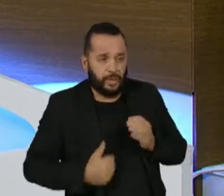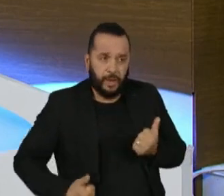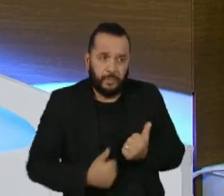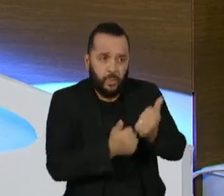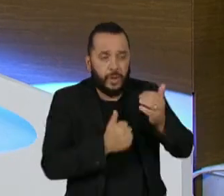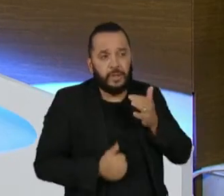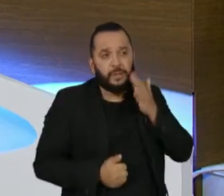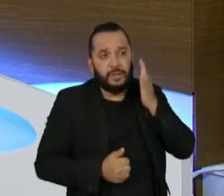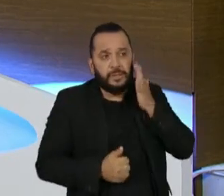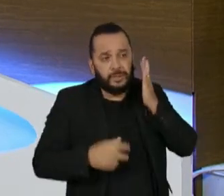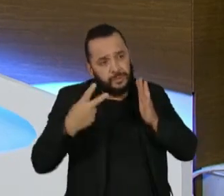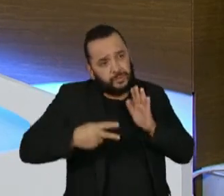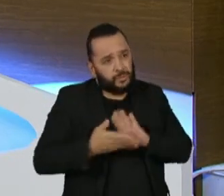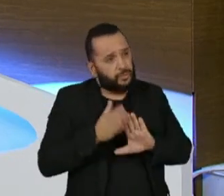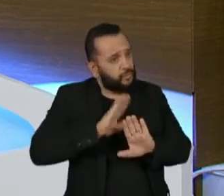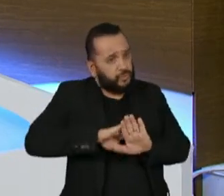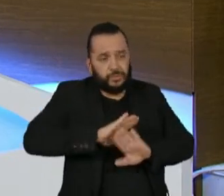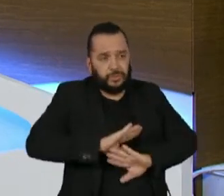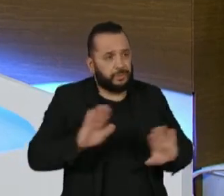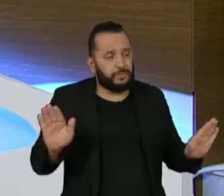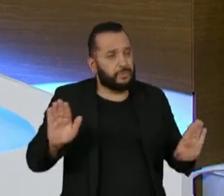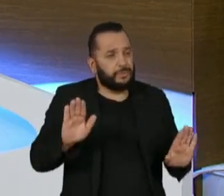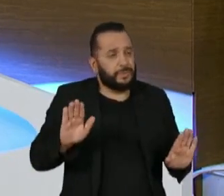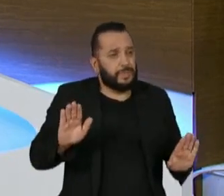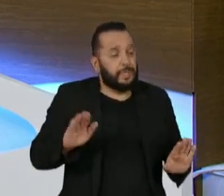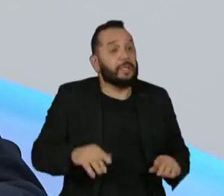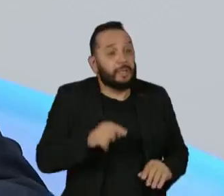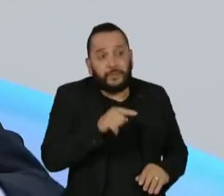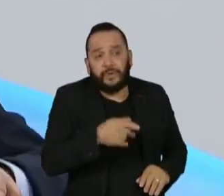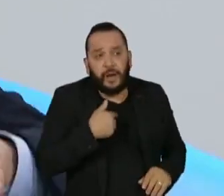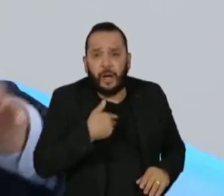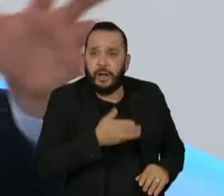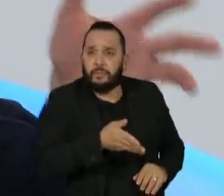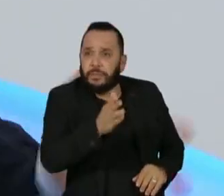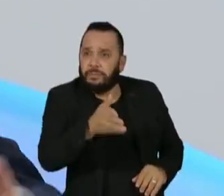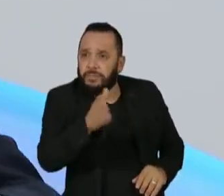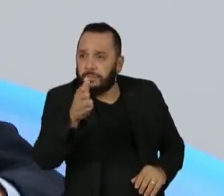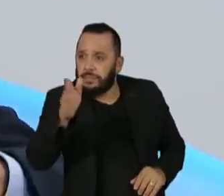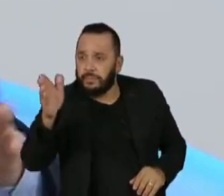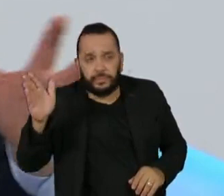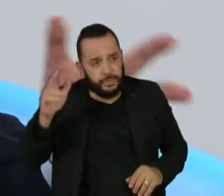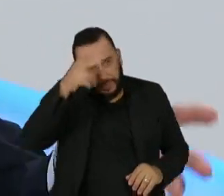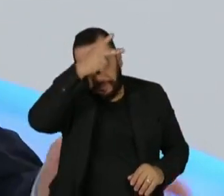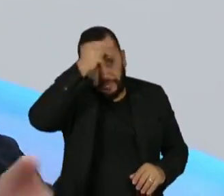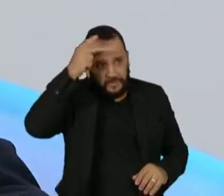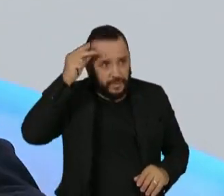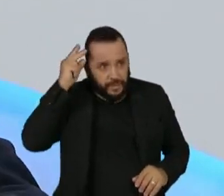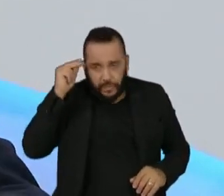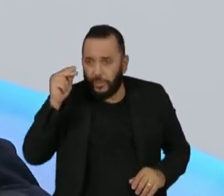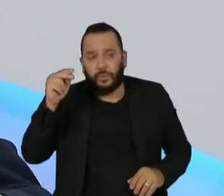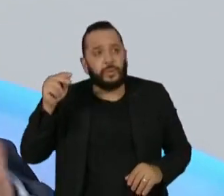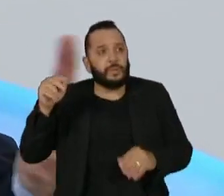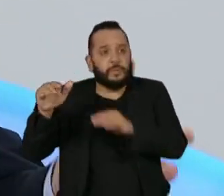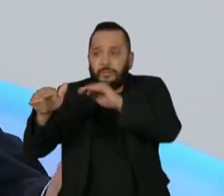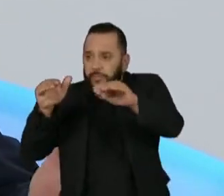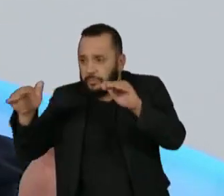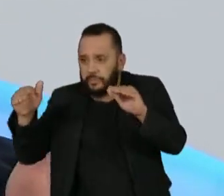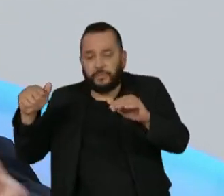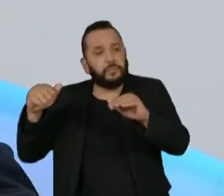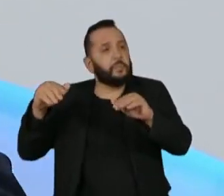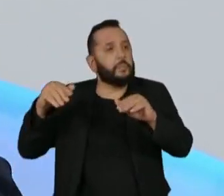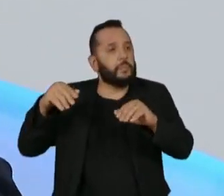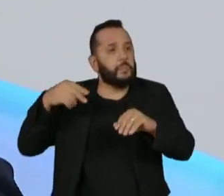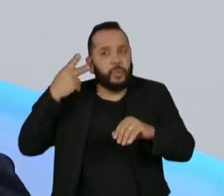apoiando o Tarcísio no segundo turno, e essa caravana percorre algumas cidades onde os prefeitos da região, parlamentares eleitos